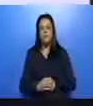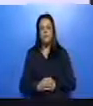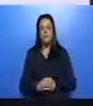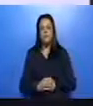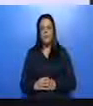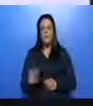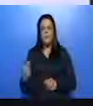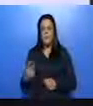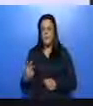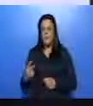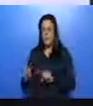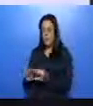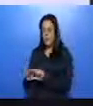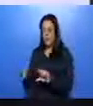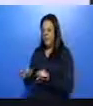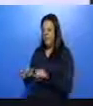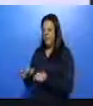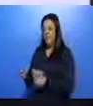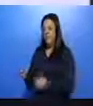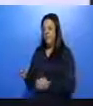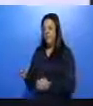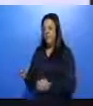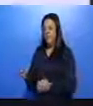segundo período, ele